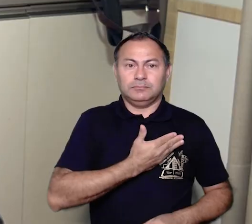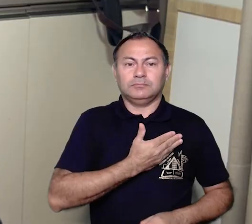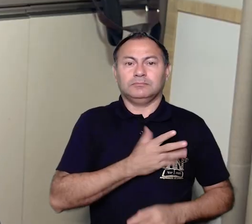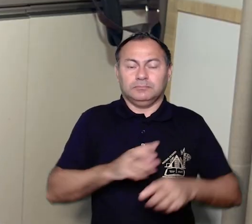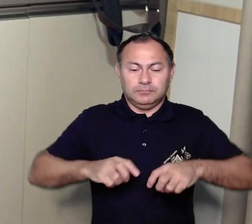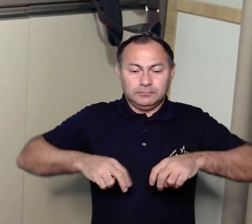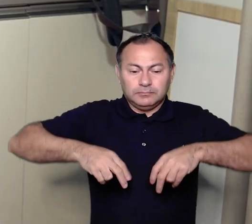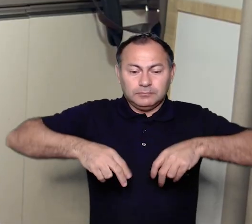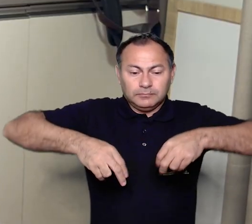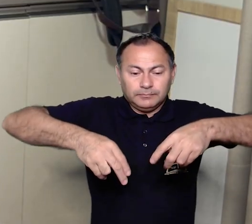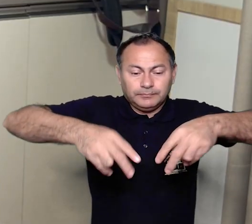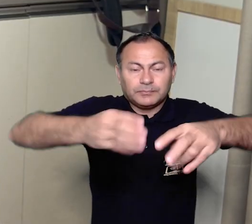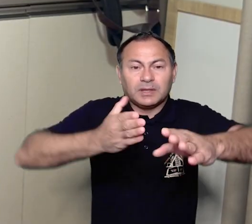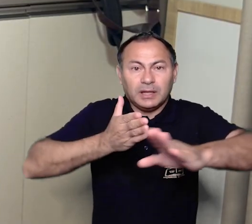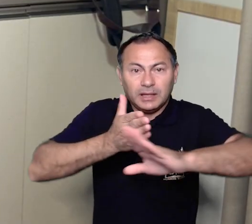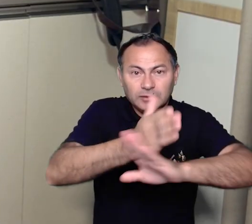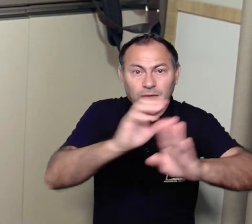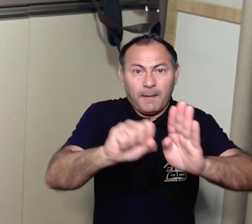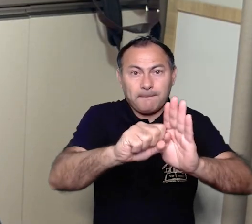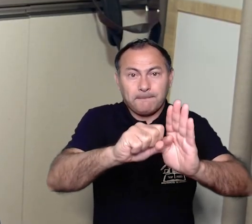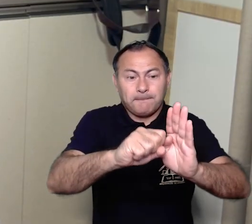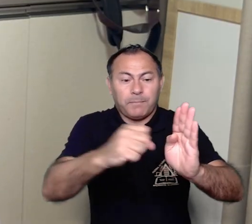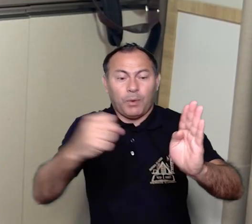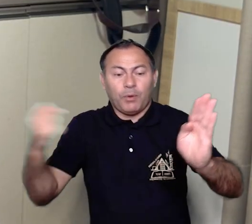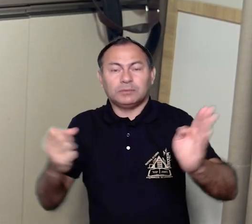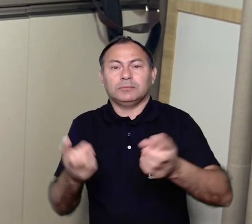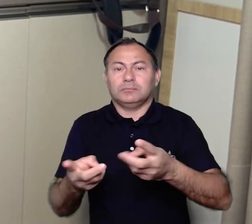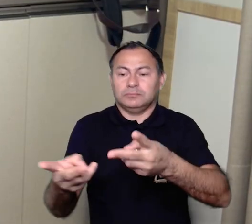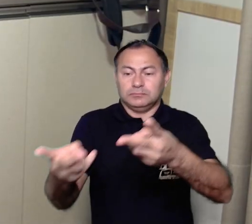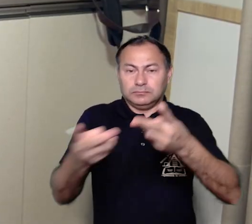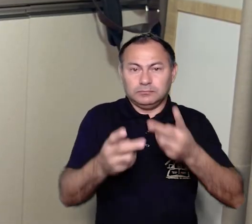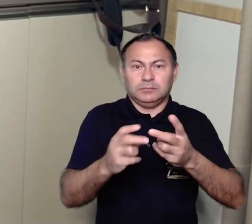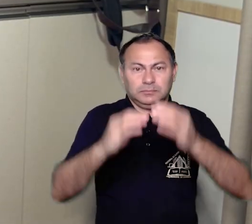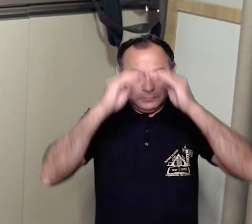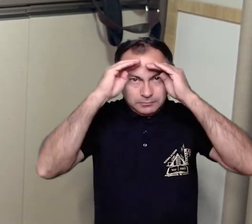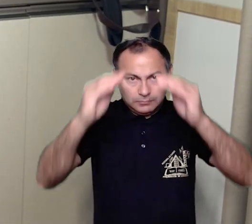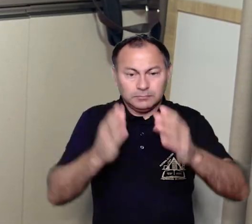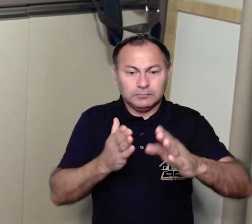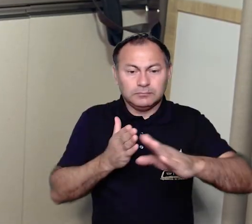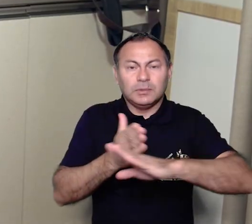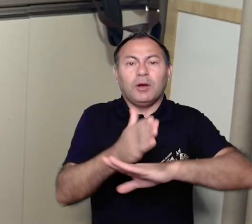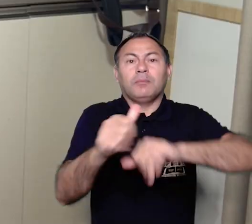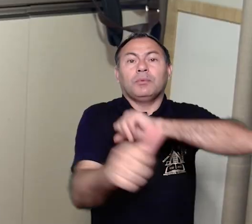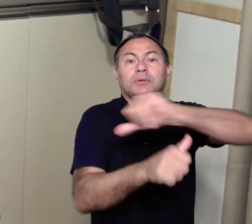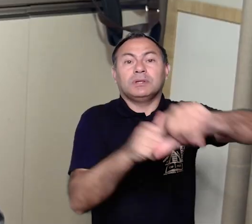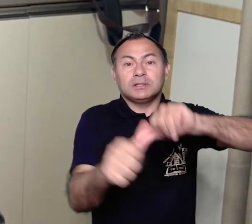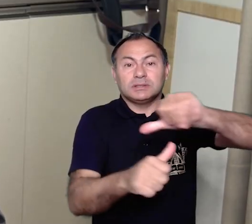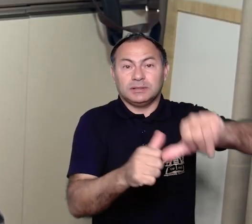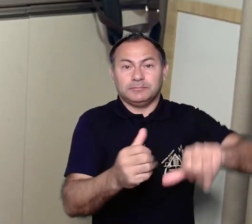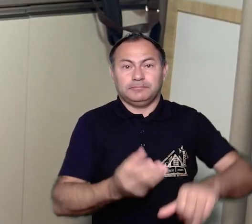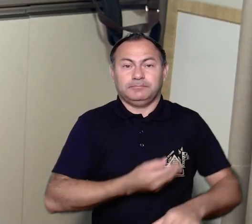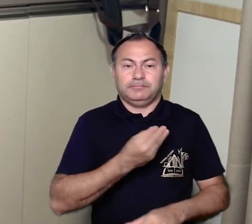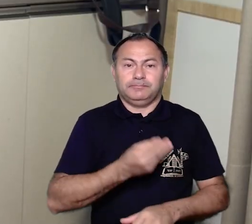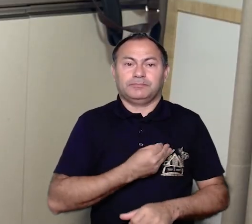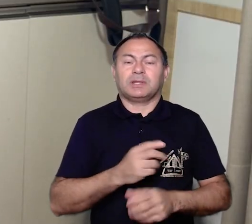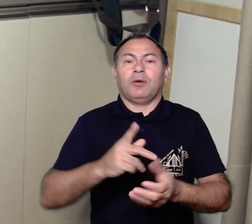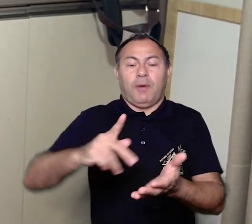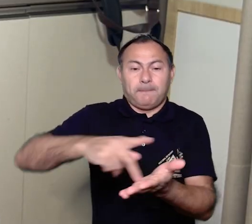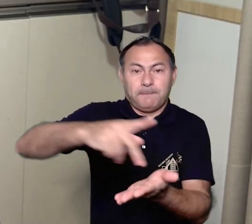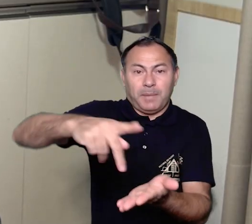disse que a peregrinação à porta é um convite a cumprir uma passagem, uma